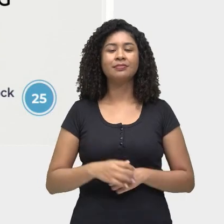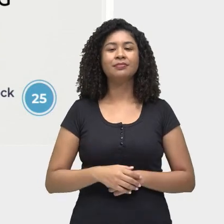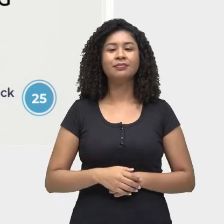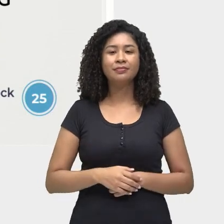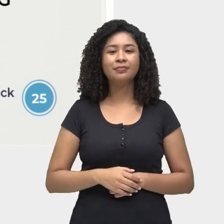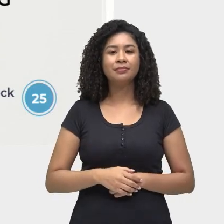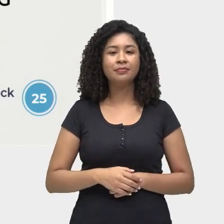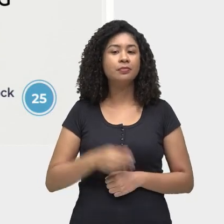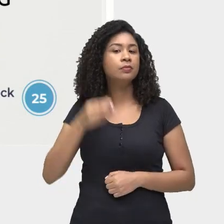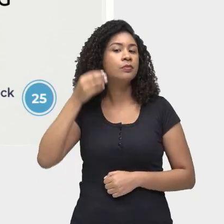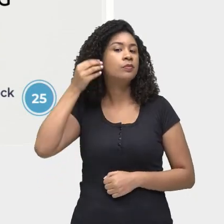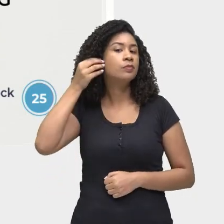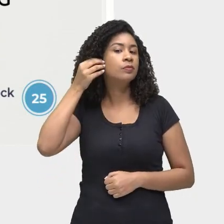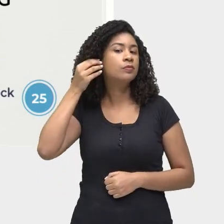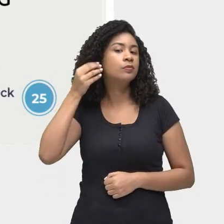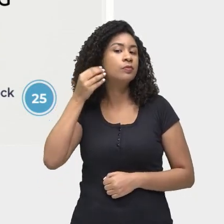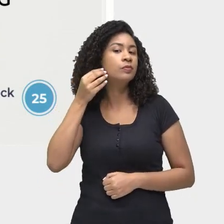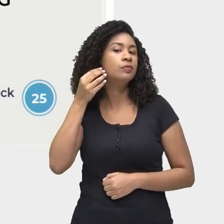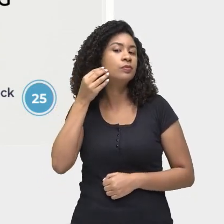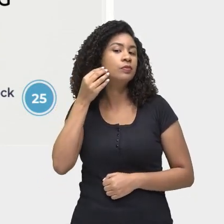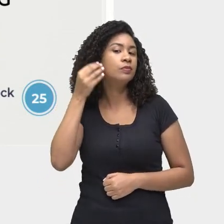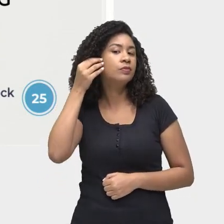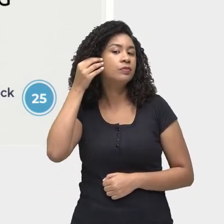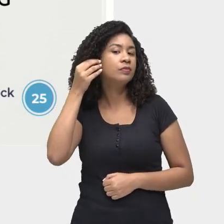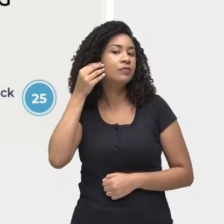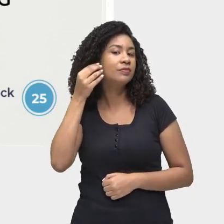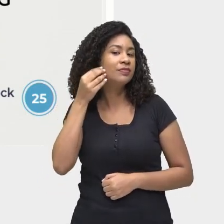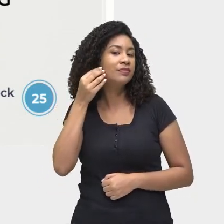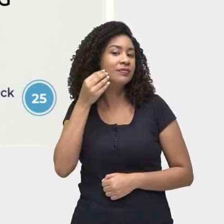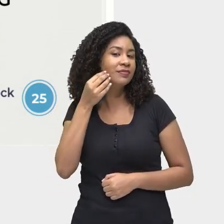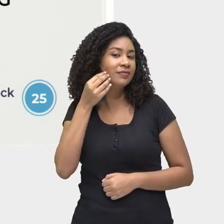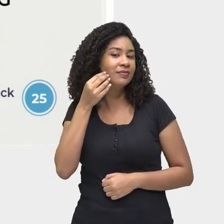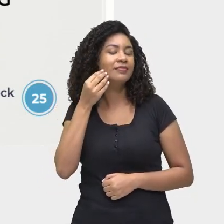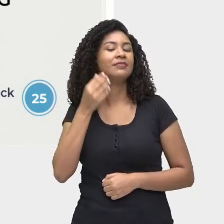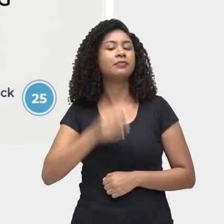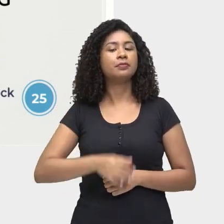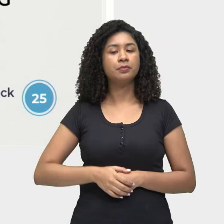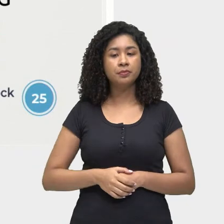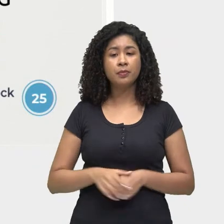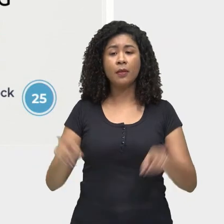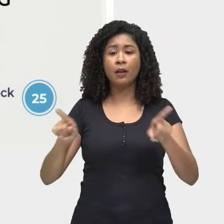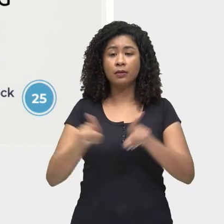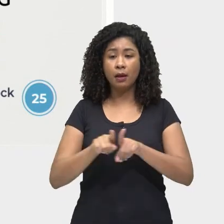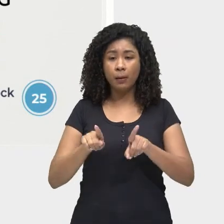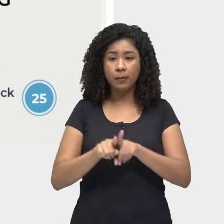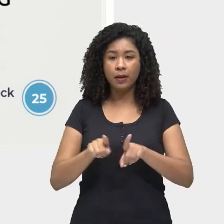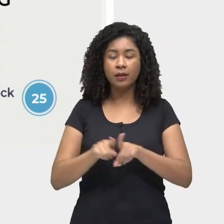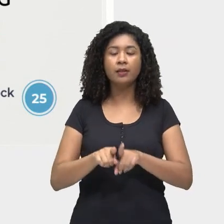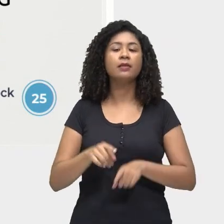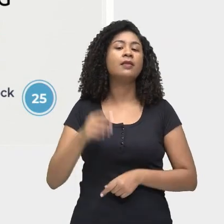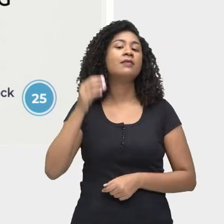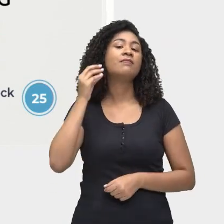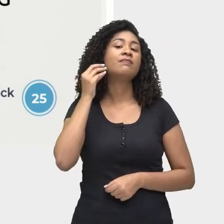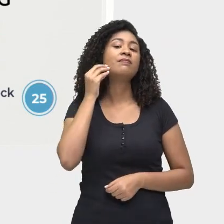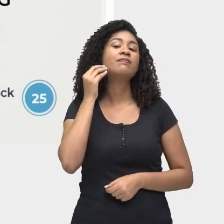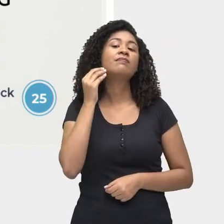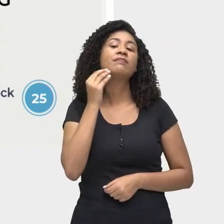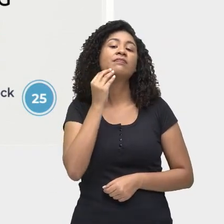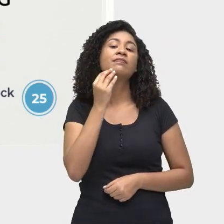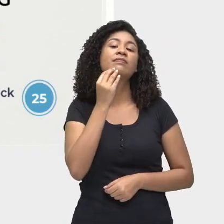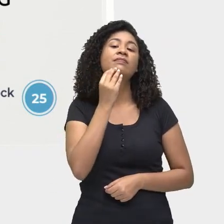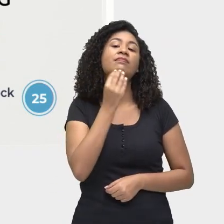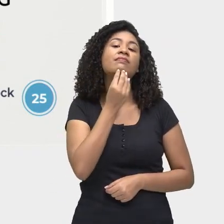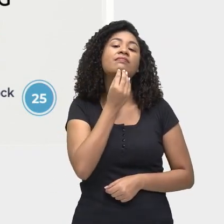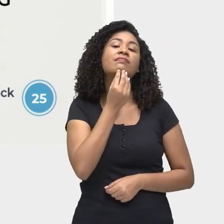da nossa orelha, né, que é para onde a letra A está apontando, que são as parótidas, mas nós temos as sublinguais, que como o